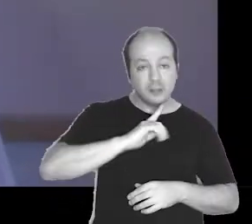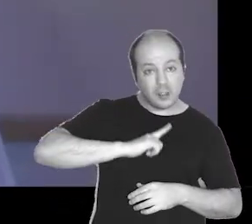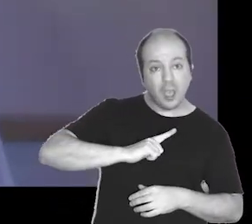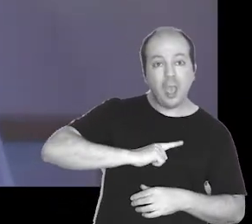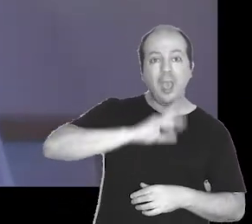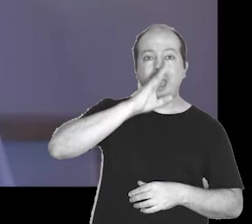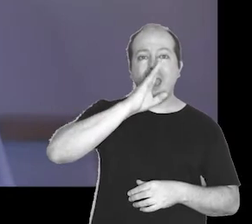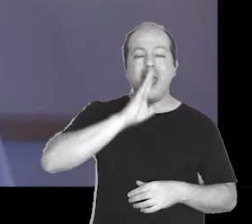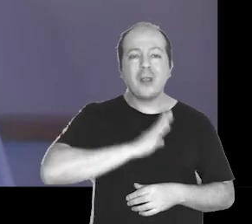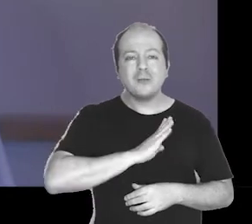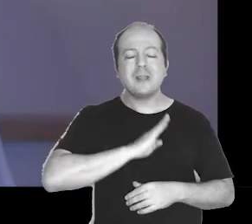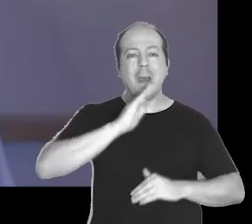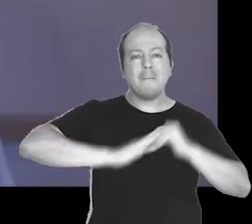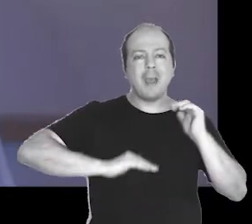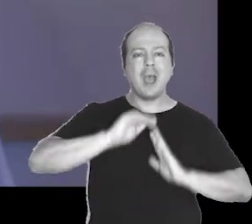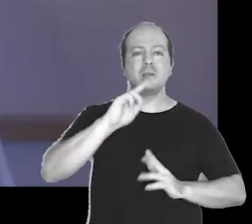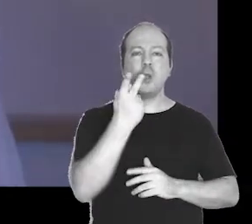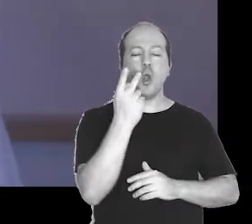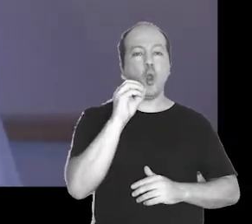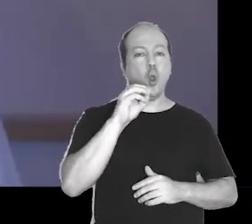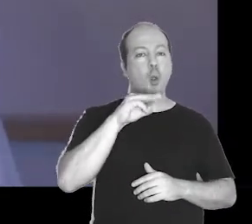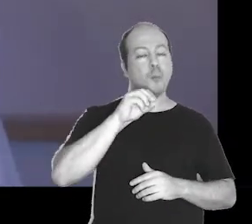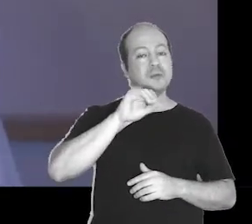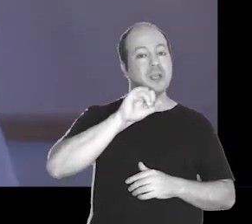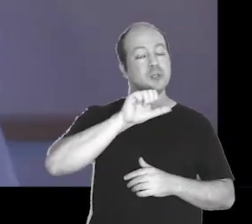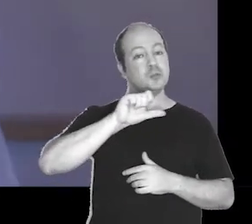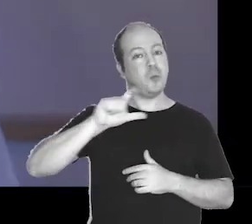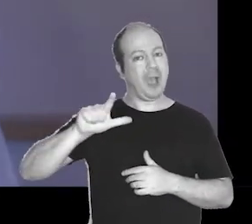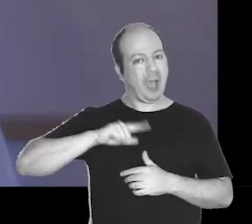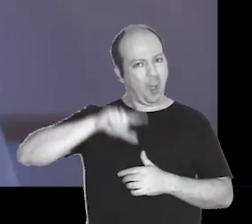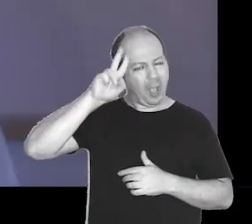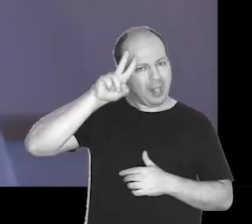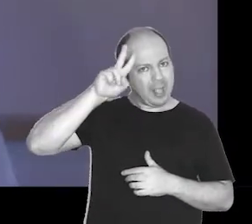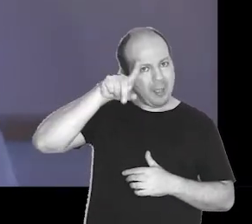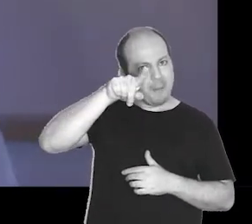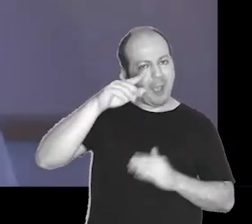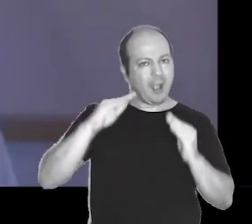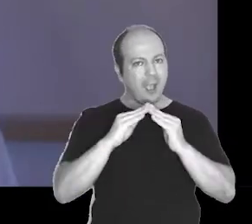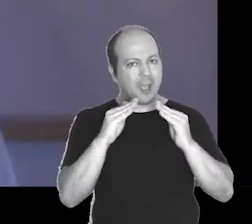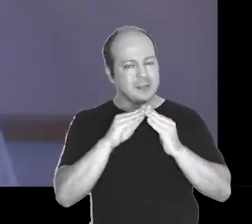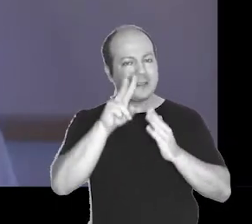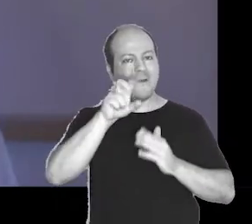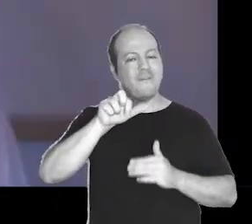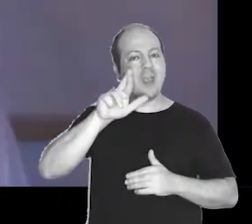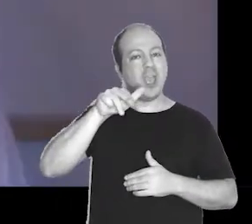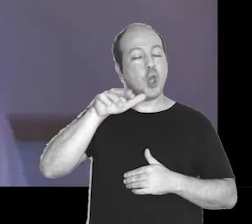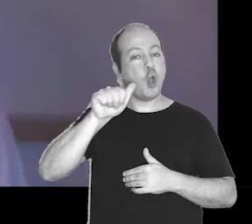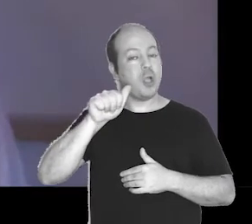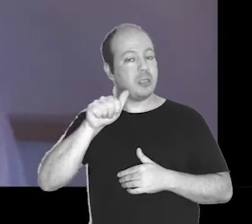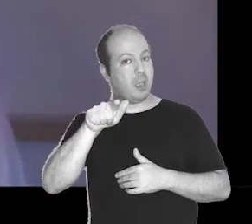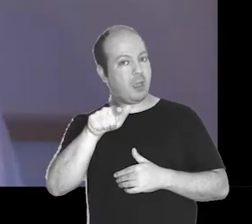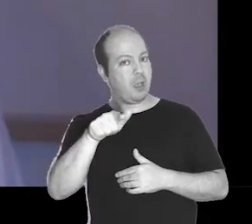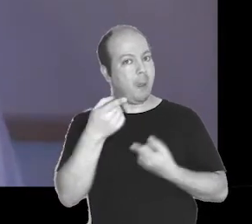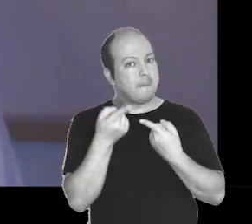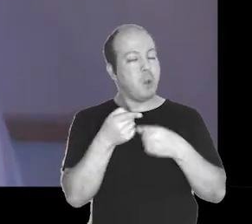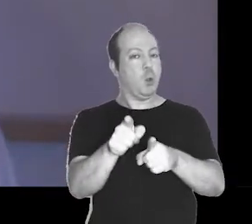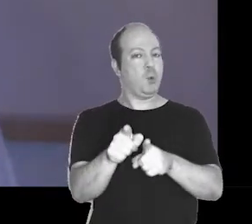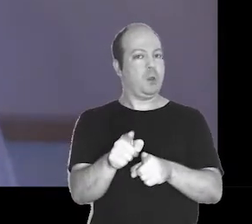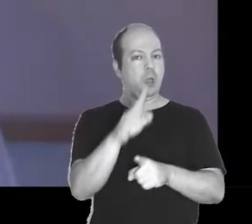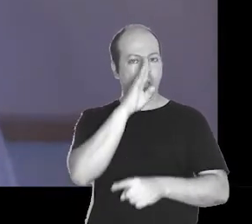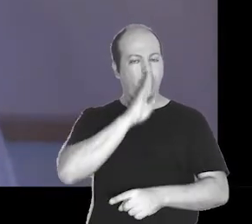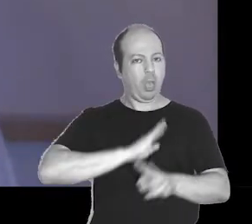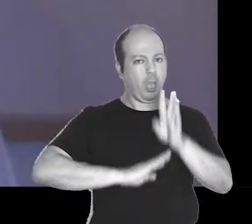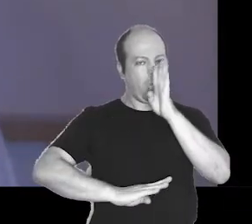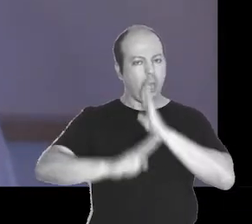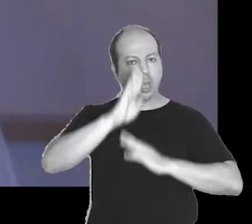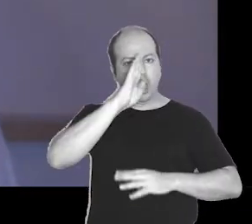chegou a ser acusado de práticas homossexuais. E isso era proibido quando você ainda vivia na casa de Verocchio. Segundo a acusação,